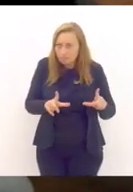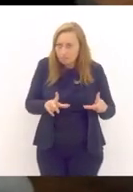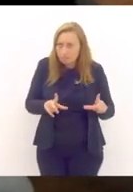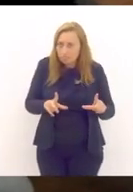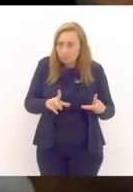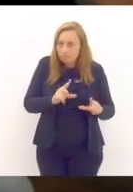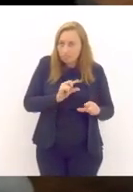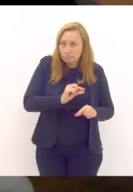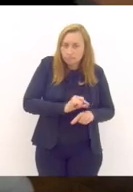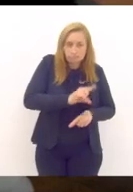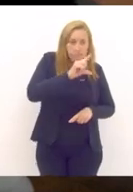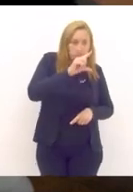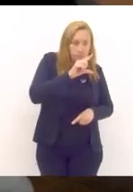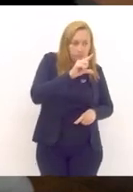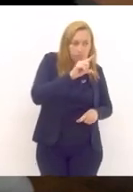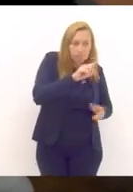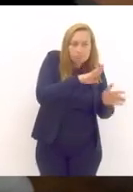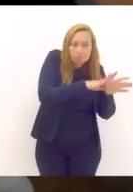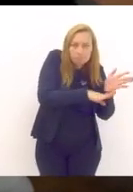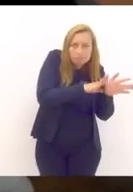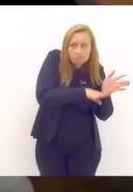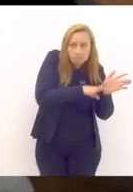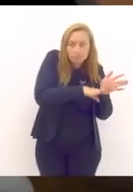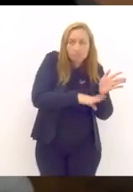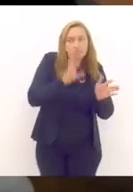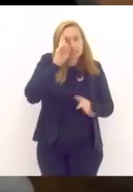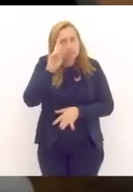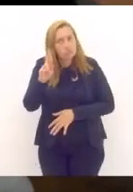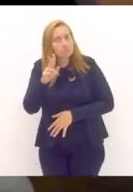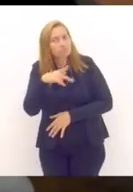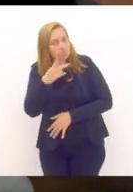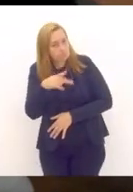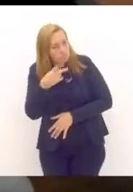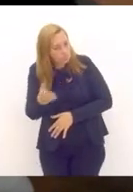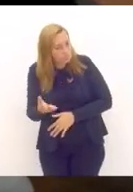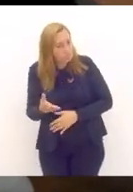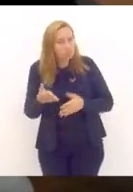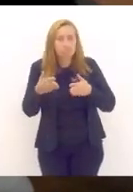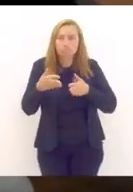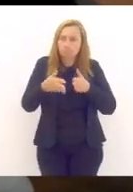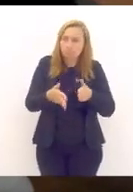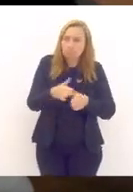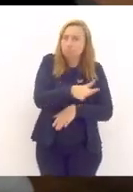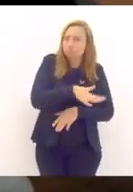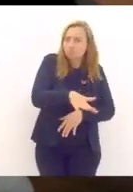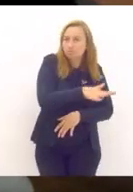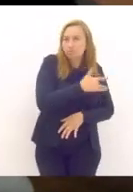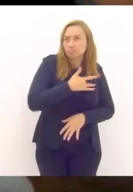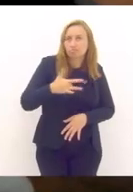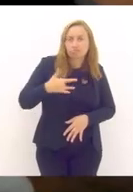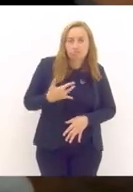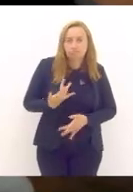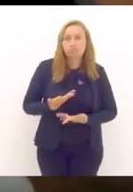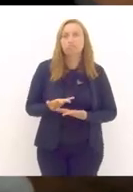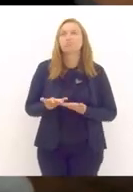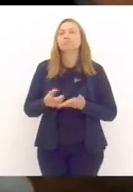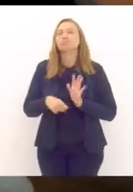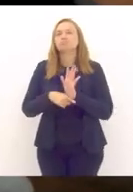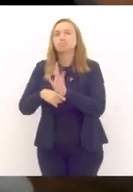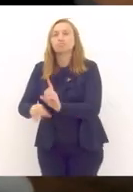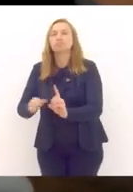aumento de despesas, como o senhor mesmo fez um destaque, na área da saúde, na